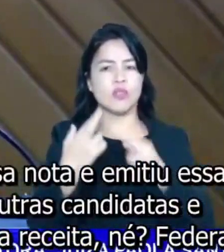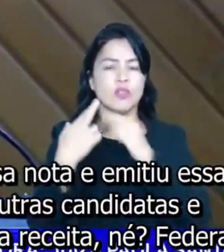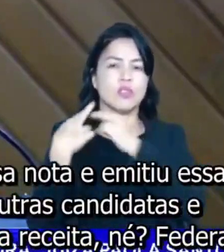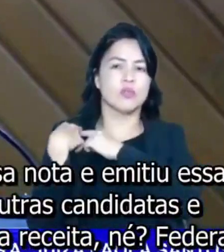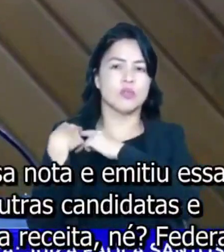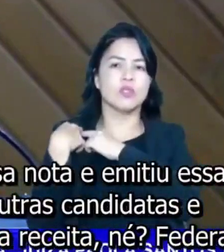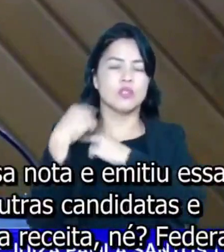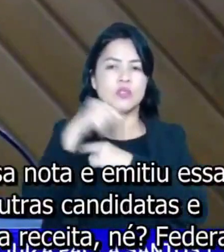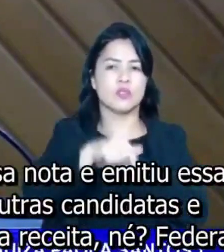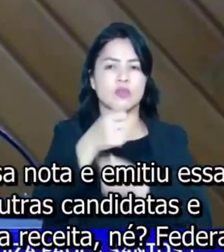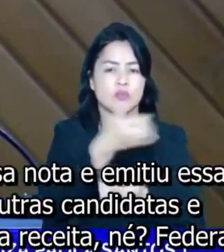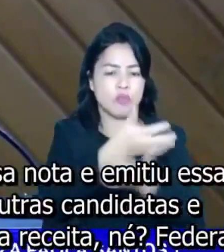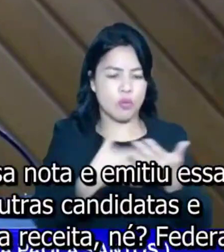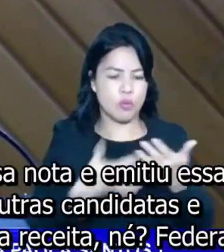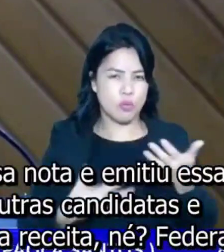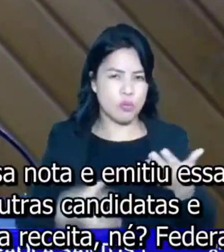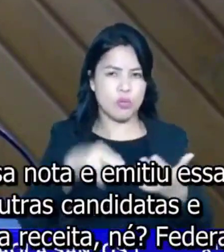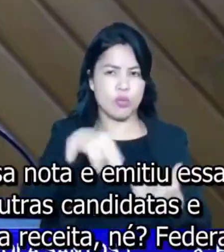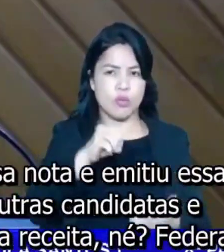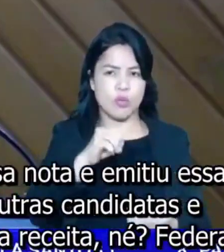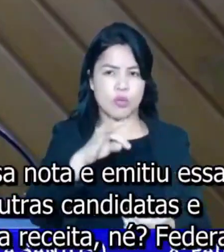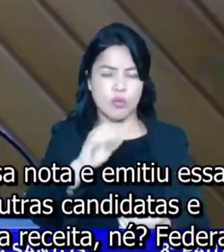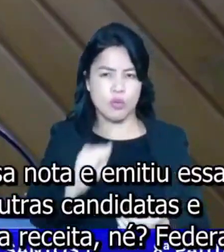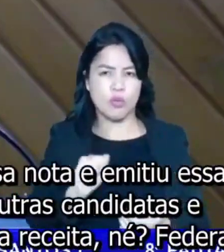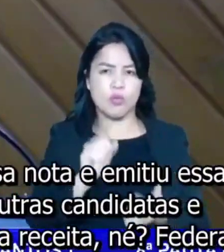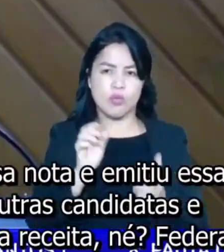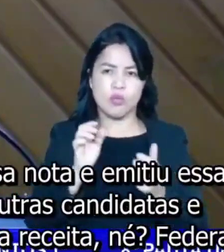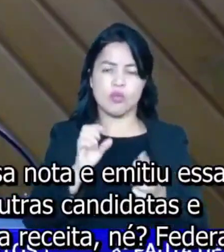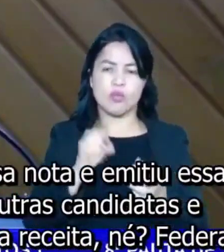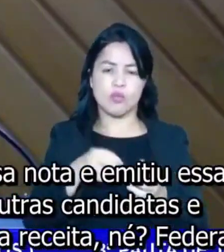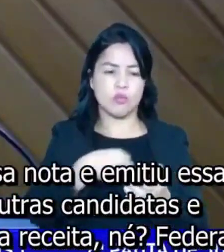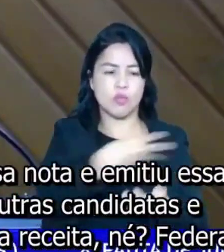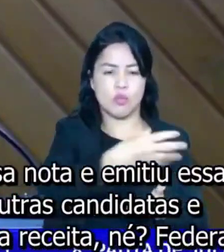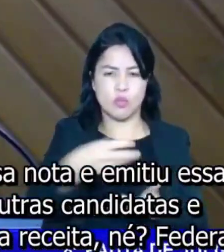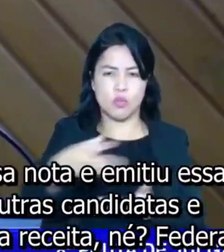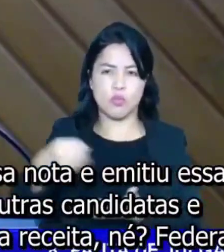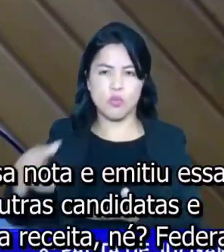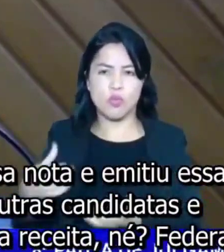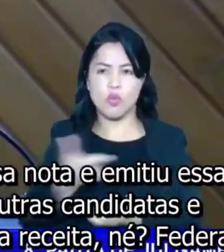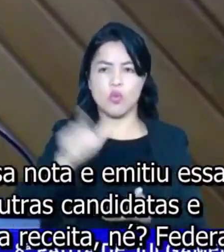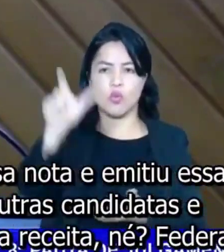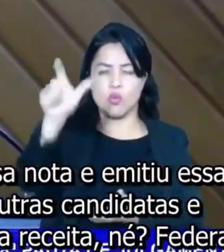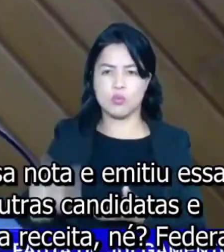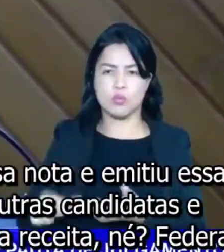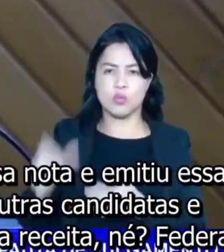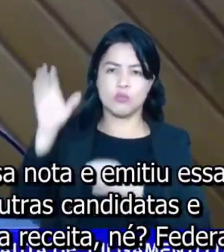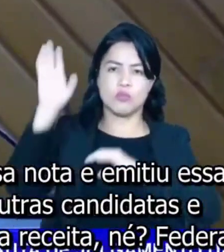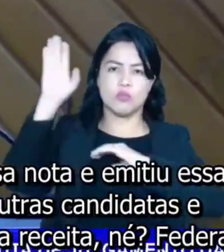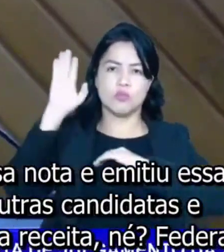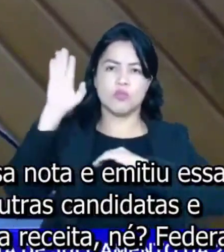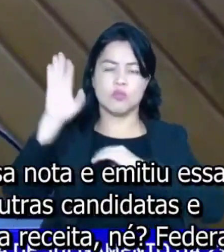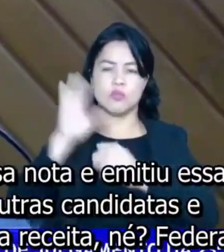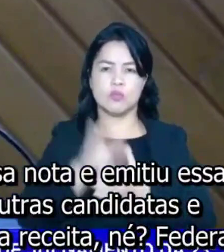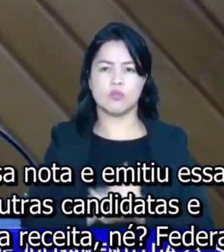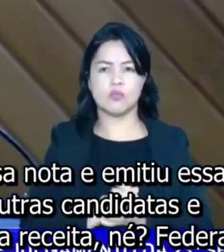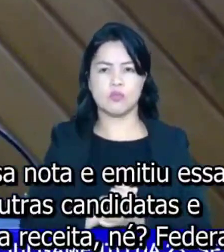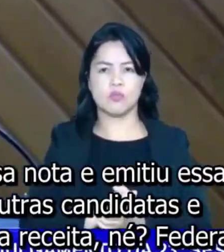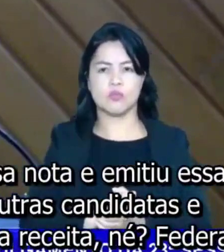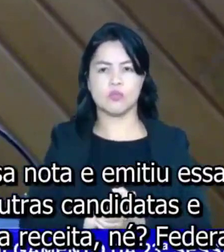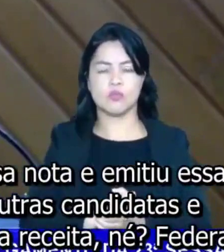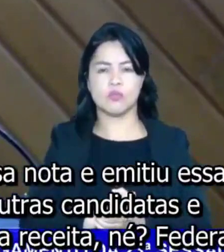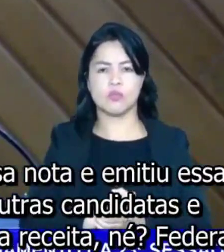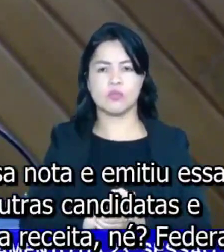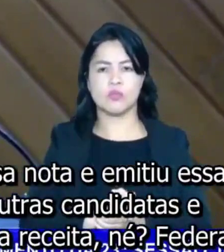dessa nota. E emitiu essa nota coletivamente, não só para ela, como também para outras candidatas.